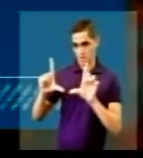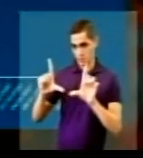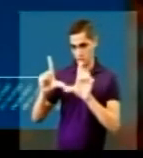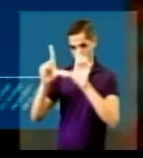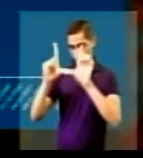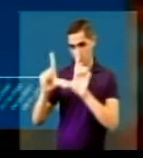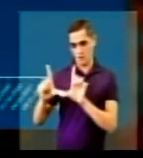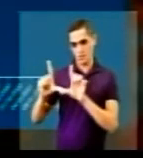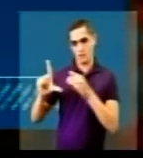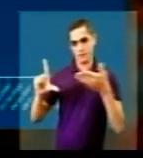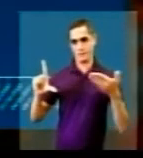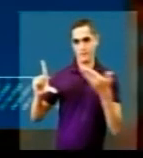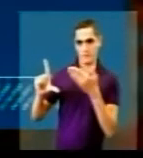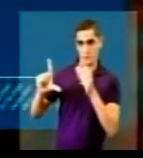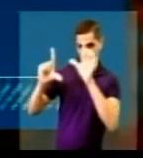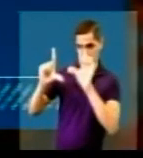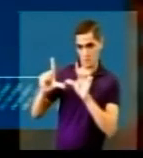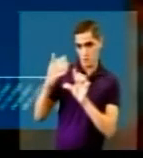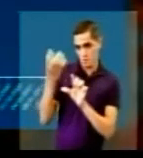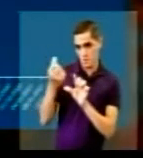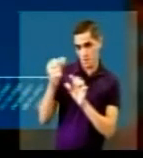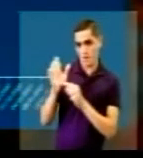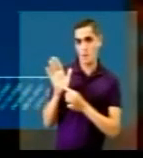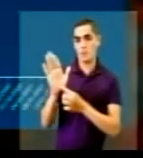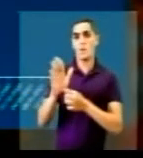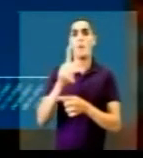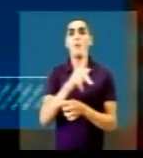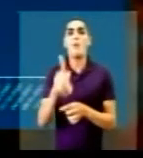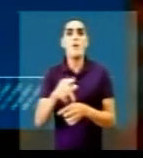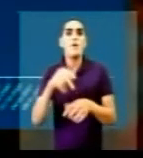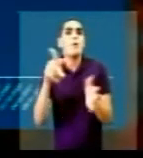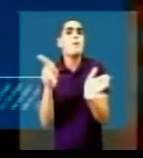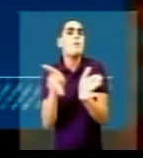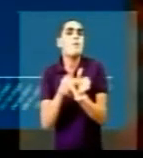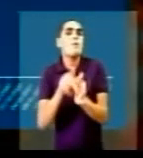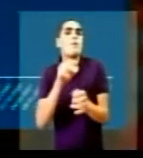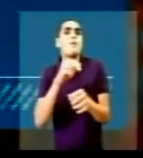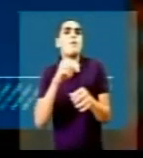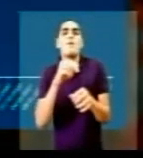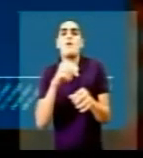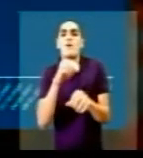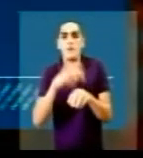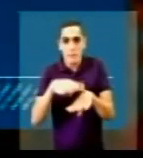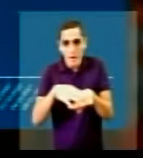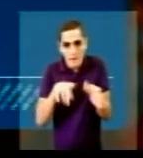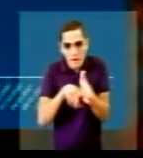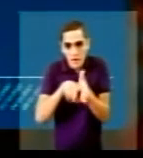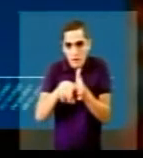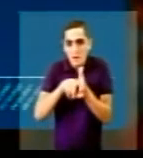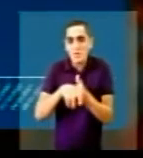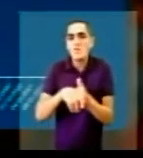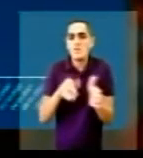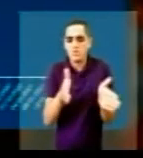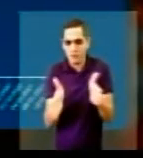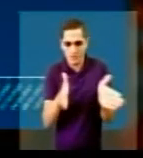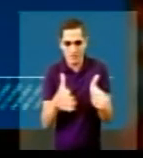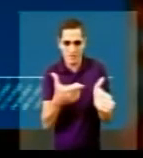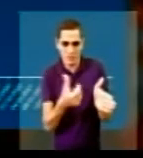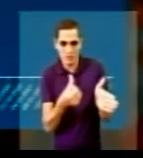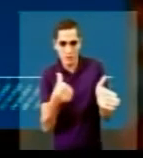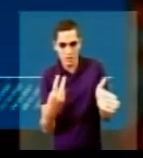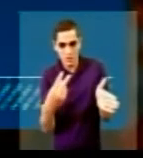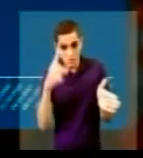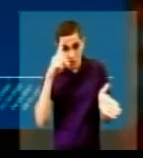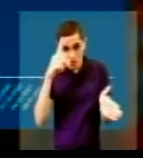Secretaria de Saúde. E na análise estatística e da aproximação das médias, vocês podem ver que no período de 62 dias, nós tínhamos